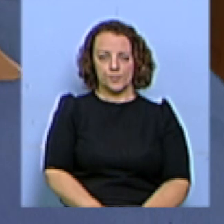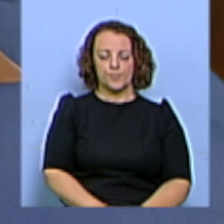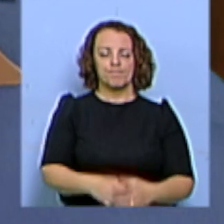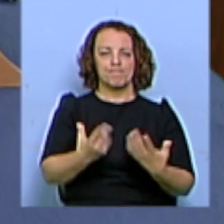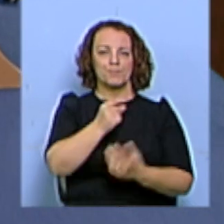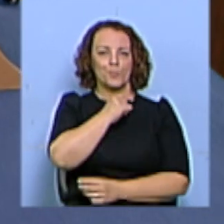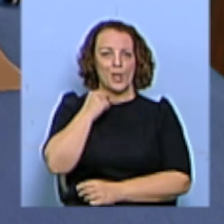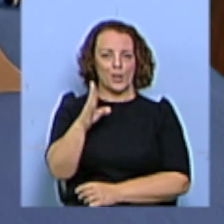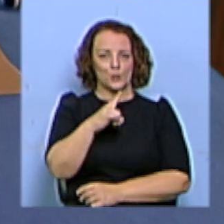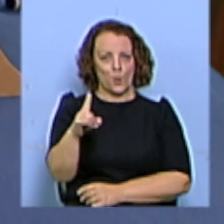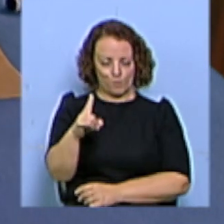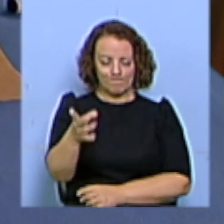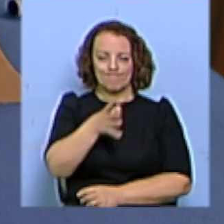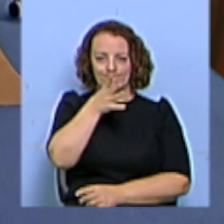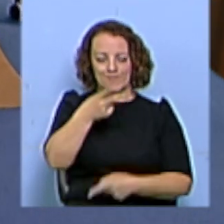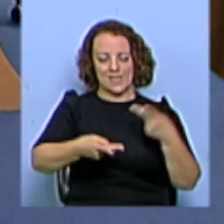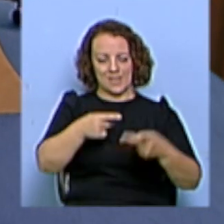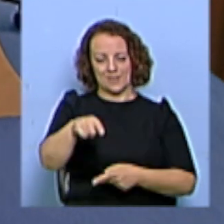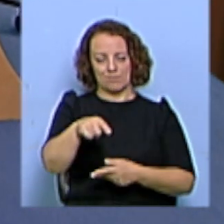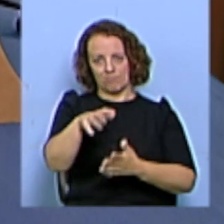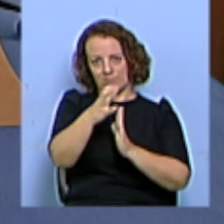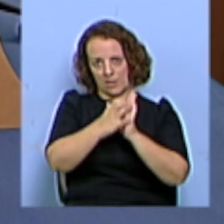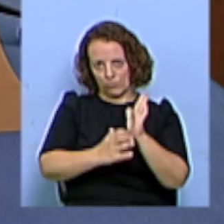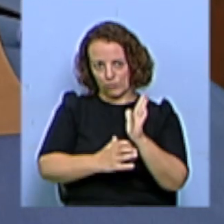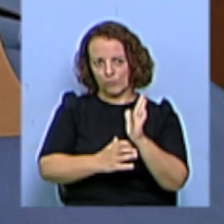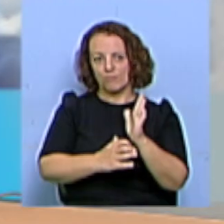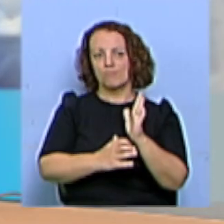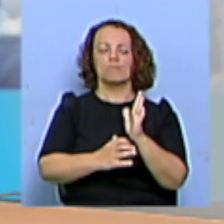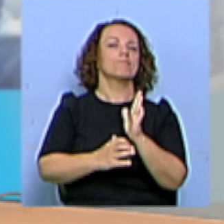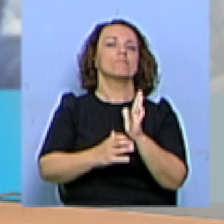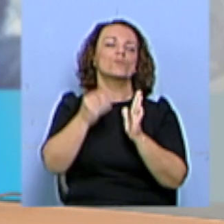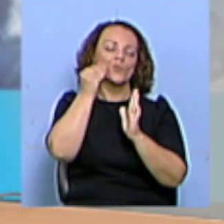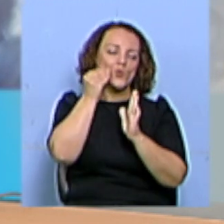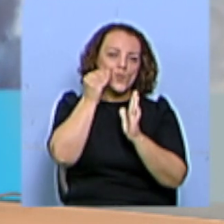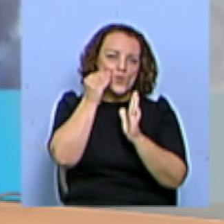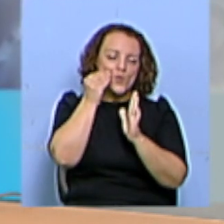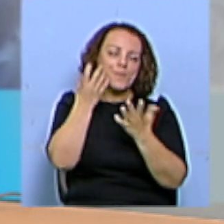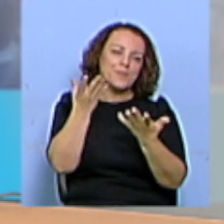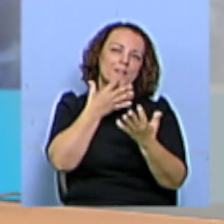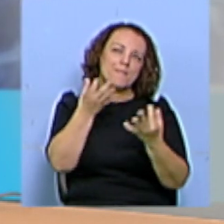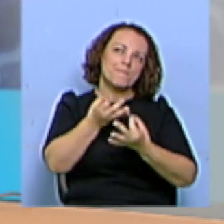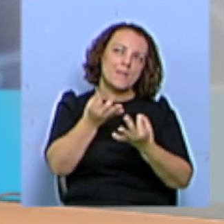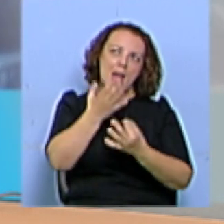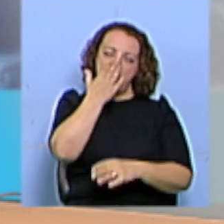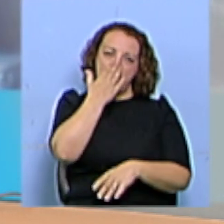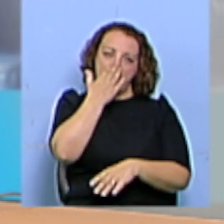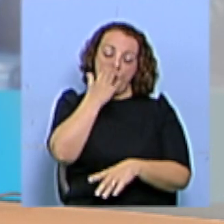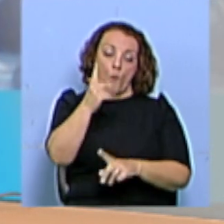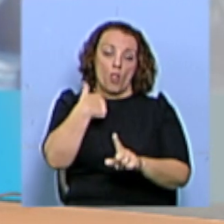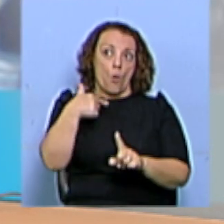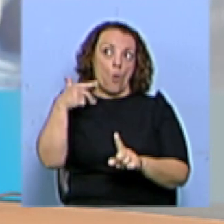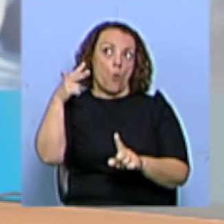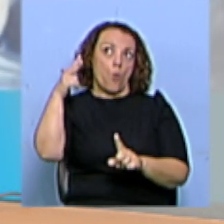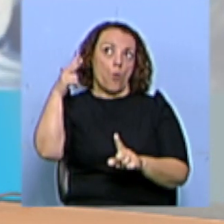Padre João Lourenço pedia a sua análise a este texto e sugerindo que, enfim, uma interpelação que quando ouço este texto me